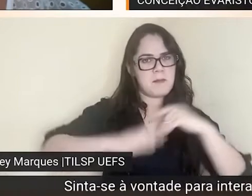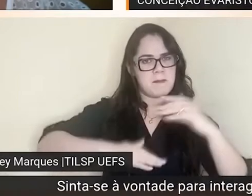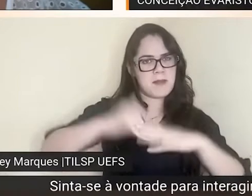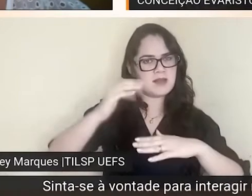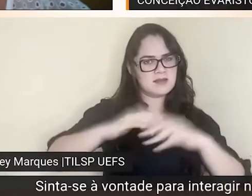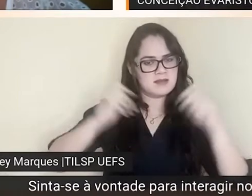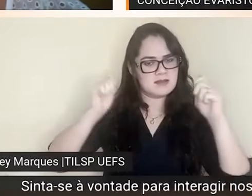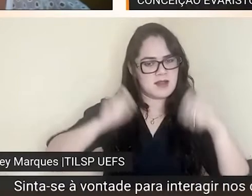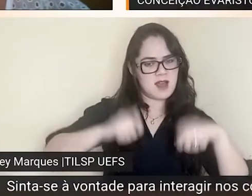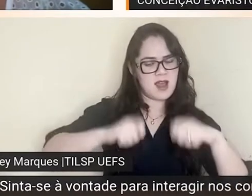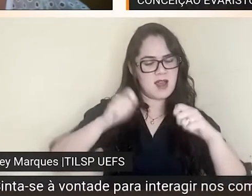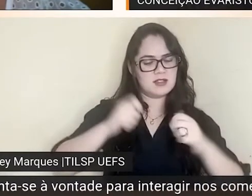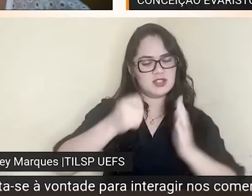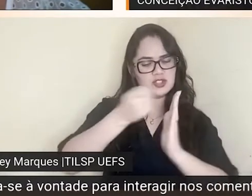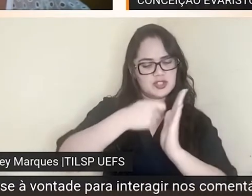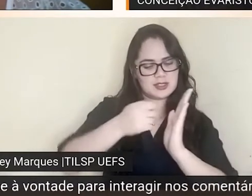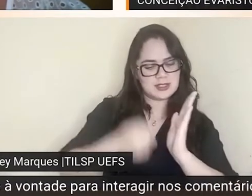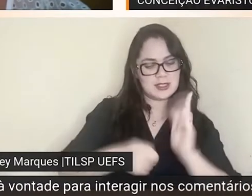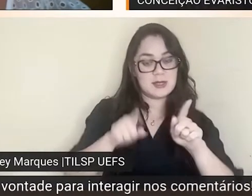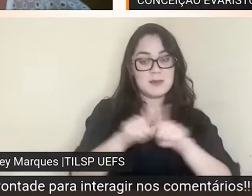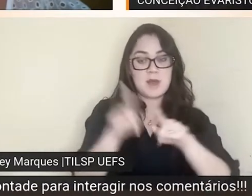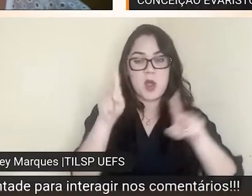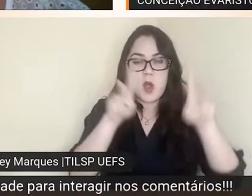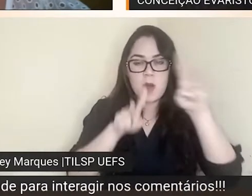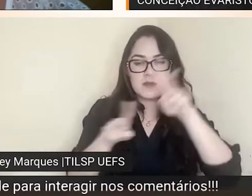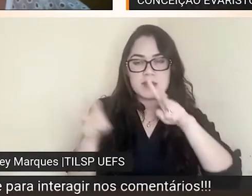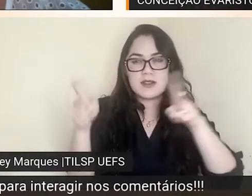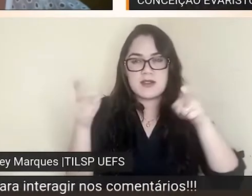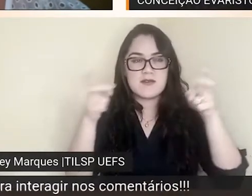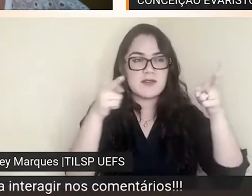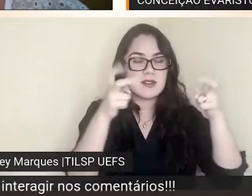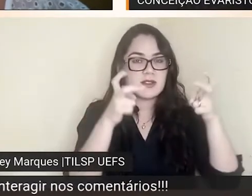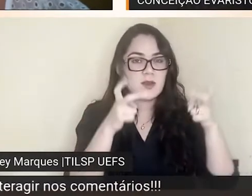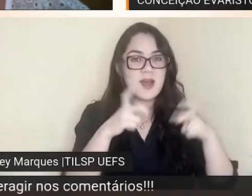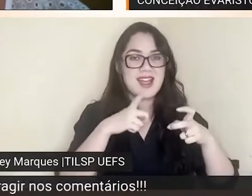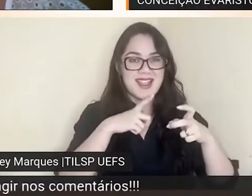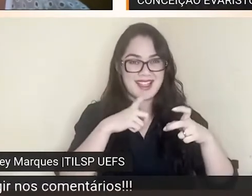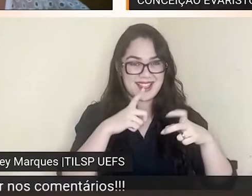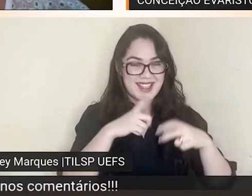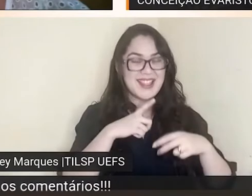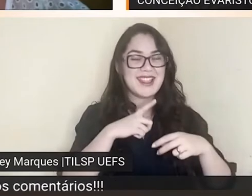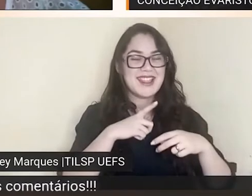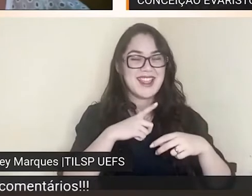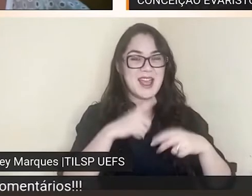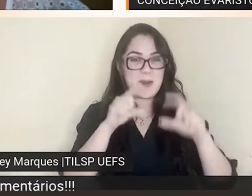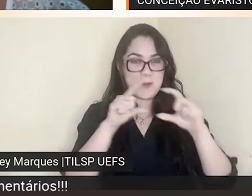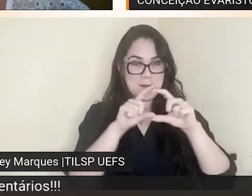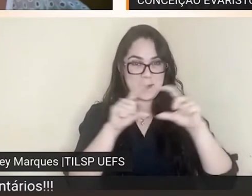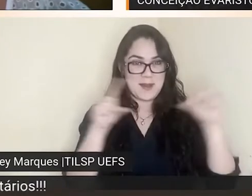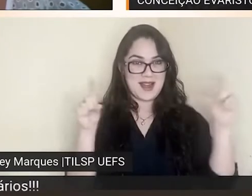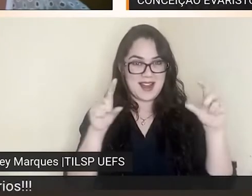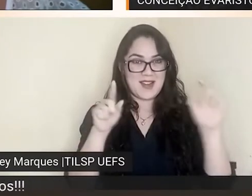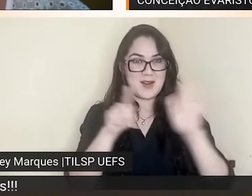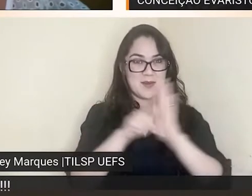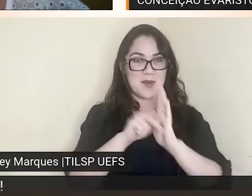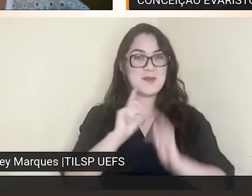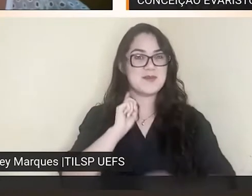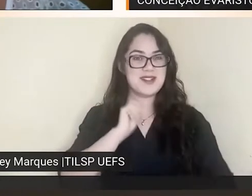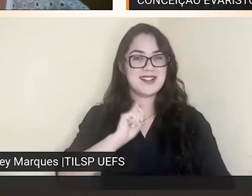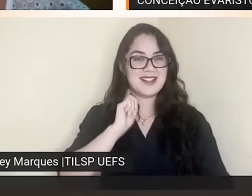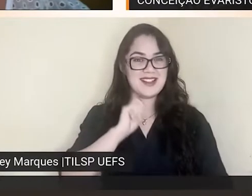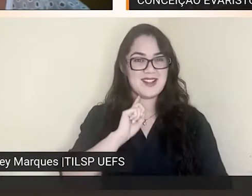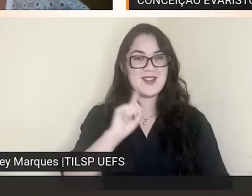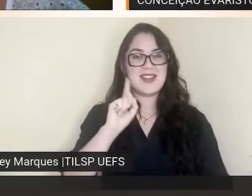termo mineiro que eu gosto muito, né? De assuntar, ficar assuntando o mundo, né? Ficar assuntando a